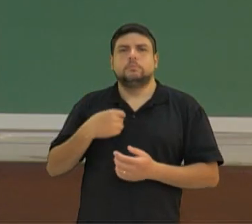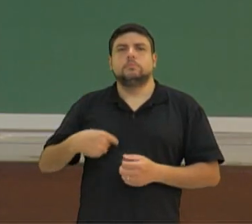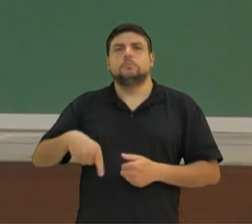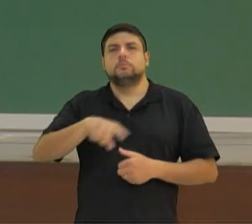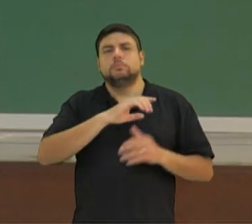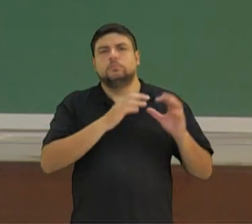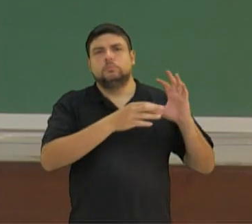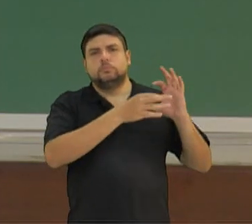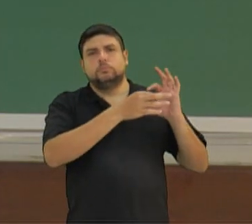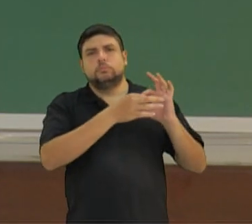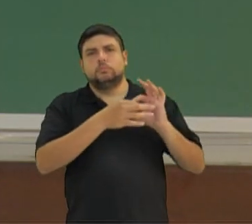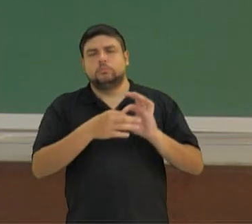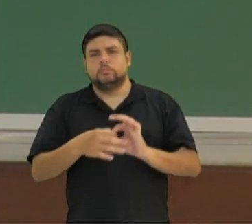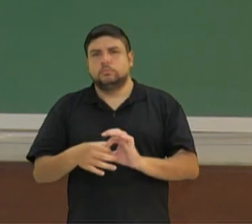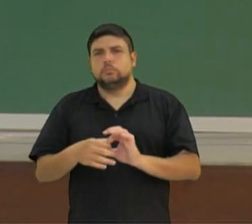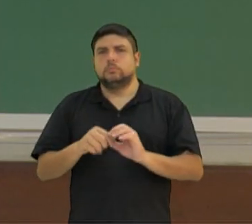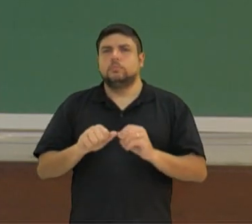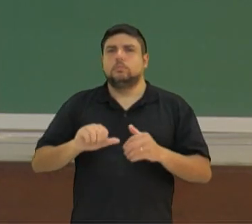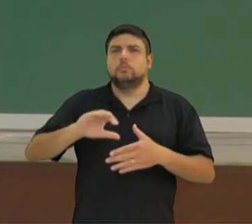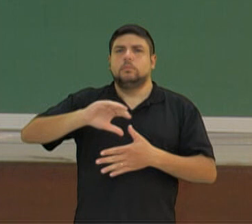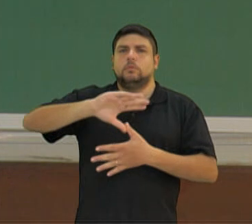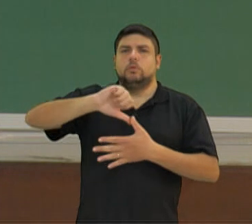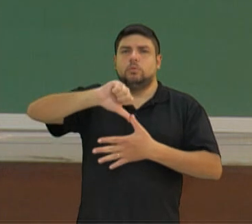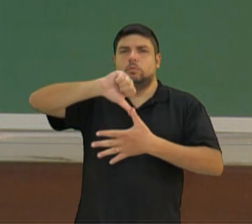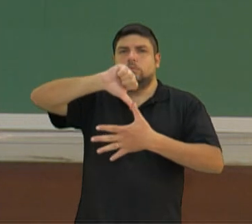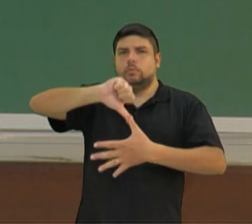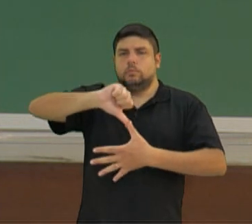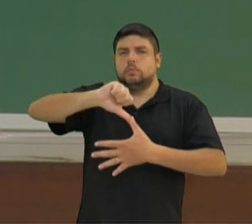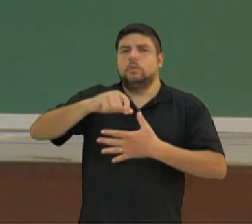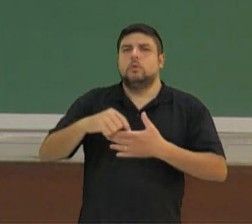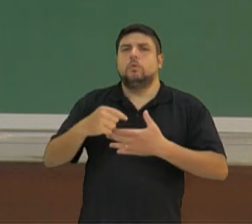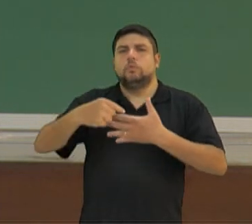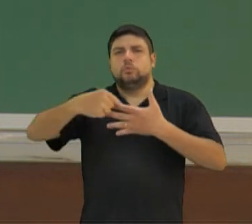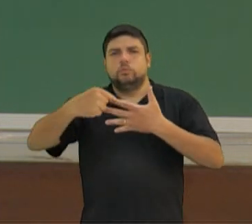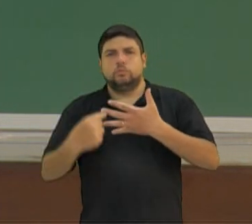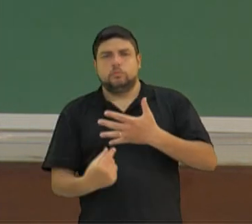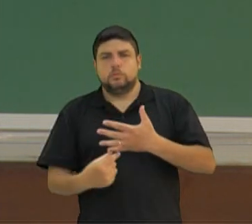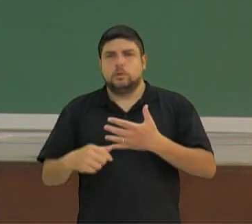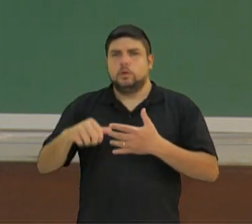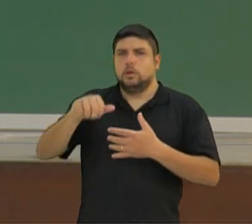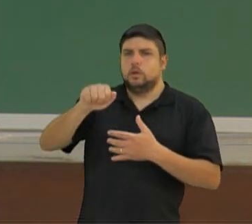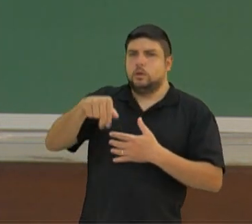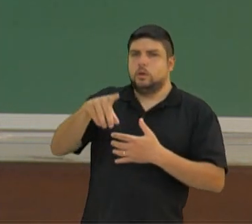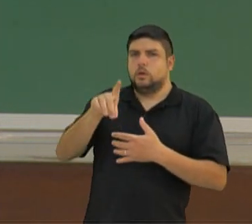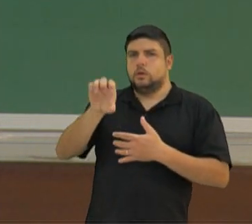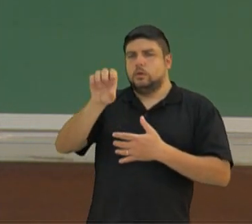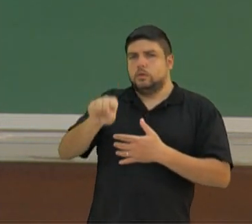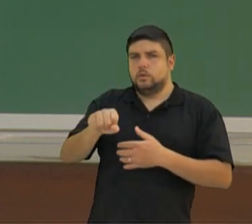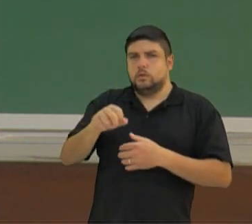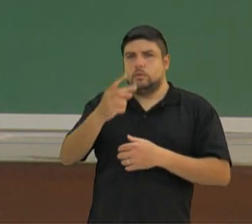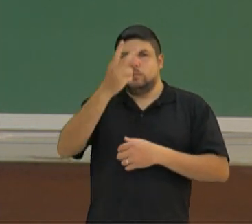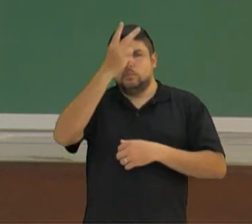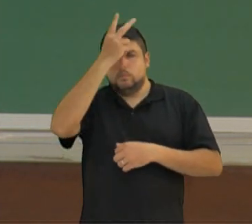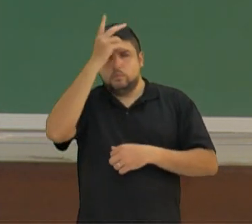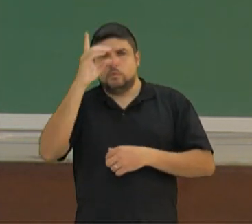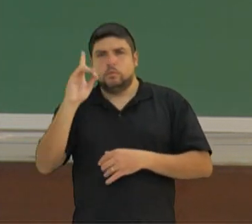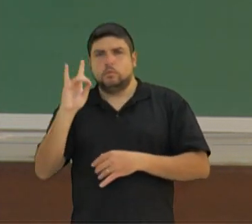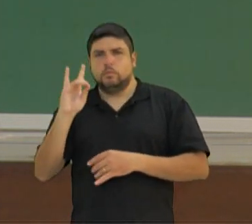contextualizamos a parte da América do Sul, Cordilheira dos Andes, Peru, Bolívia, Chile,